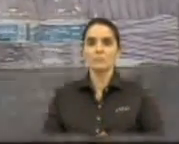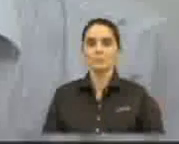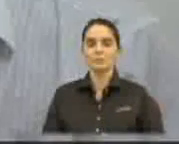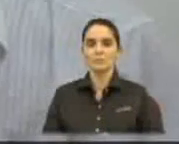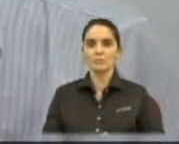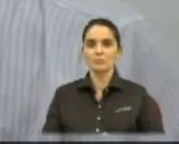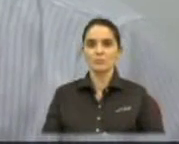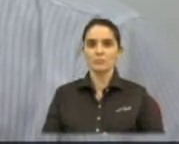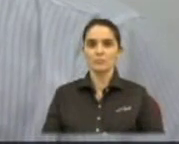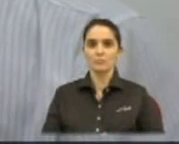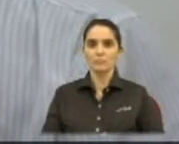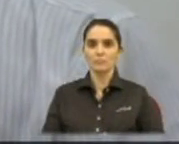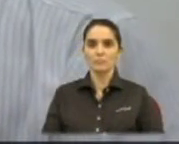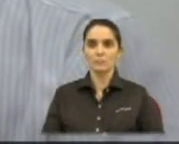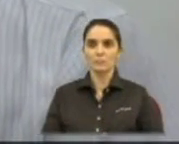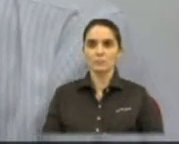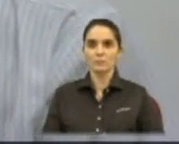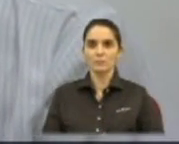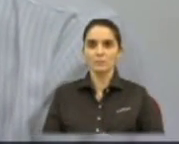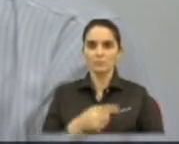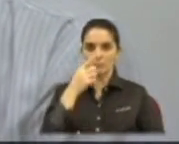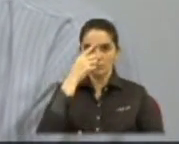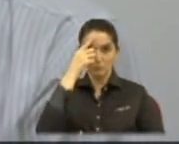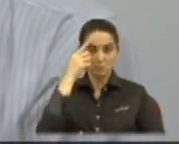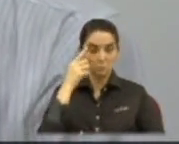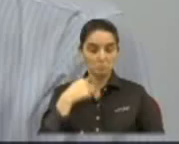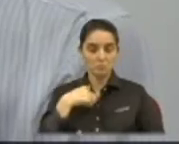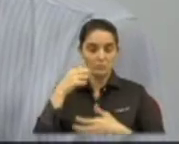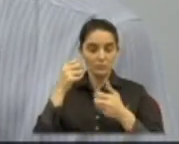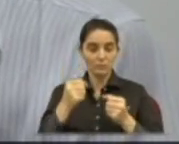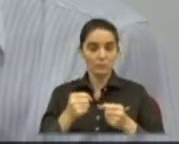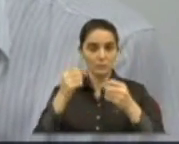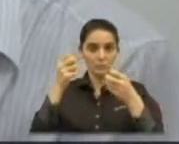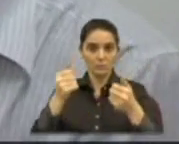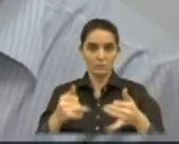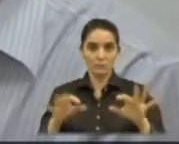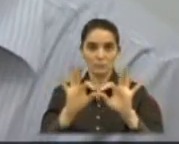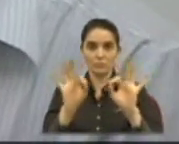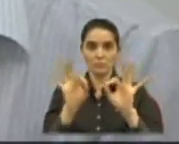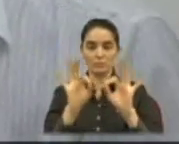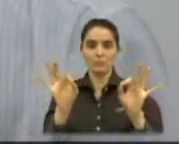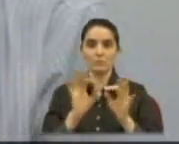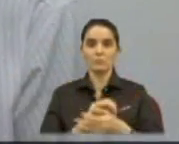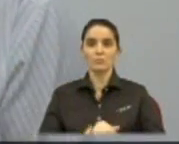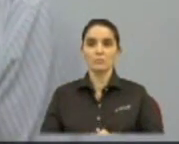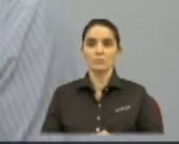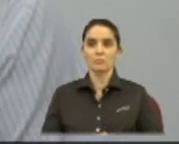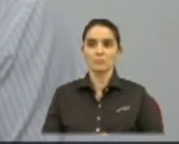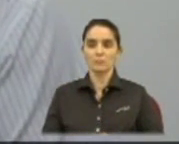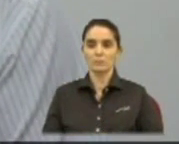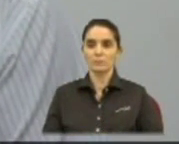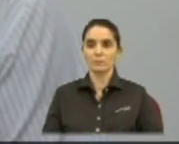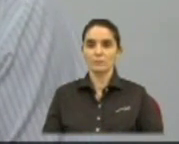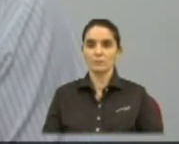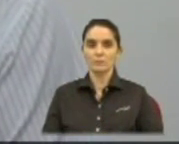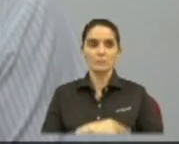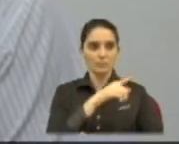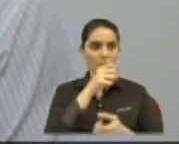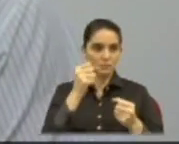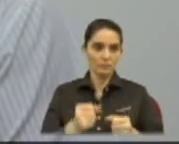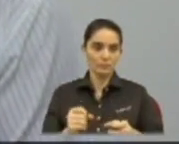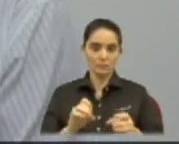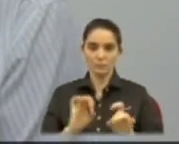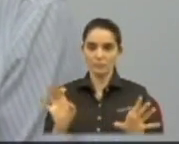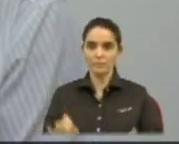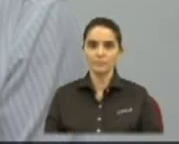Se os vereadores quiserem ouvi-los, tudo bem. Posso fazer explicação simples aqui. Se for suficiente, se o senhor pode, por favor, fique à vontade. Se